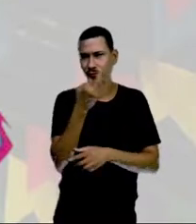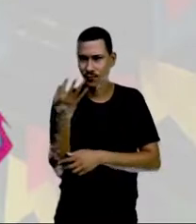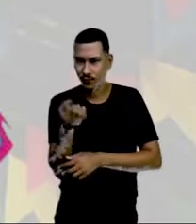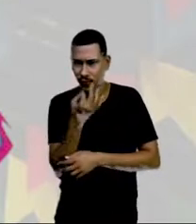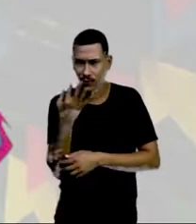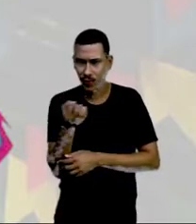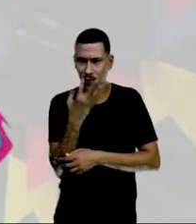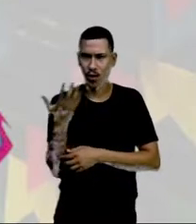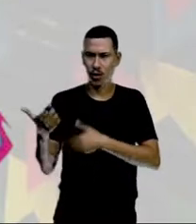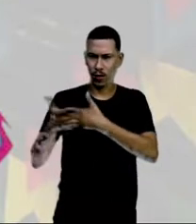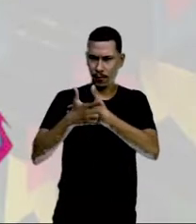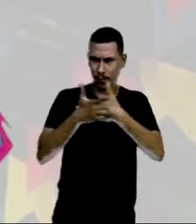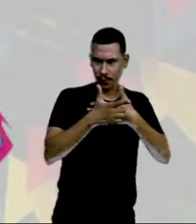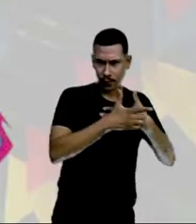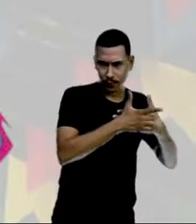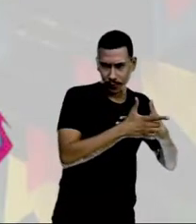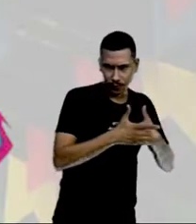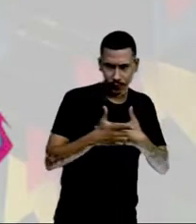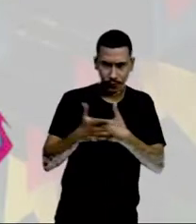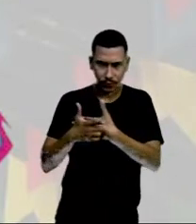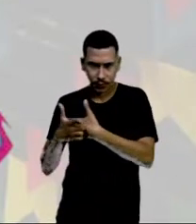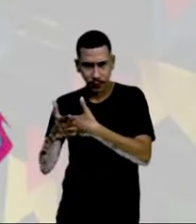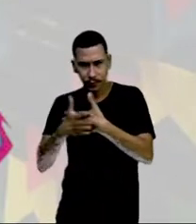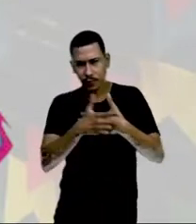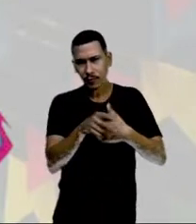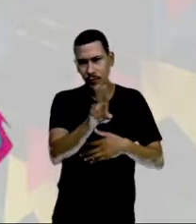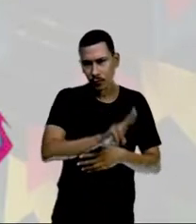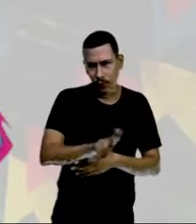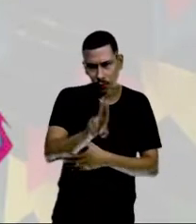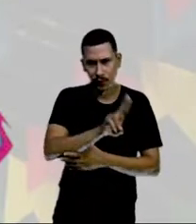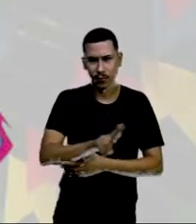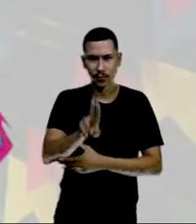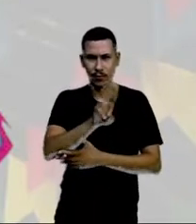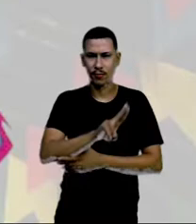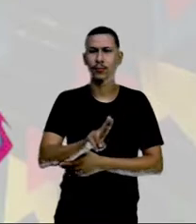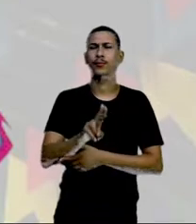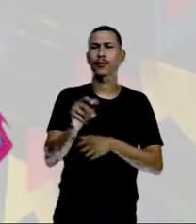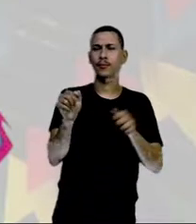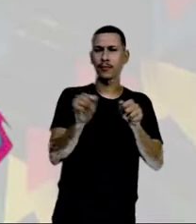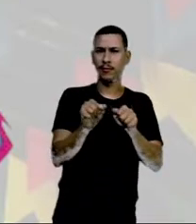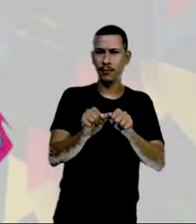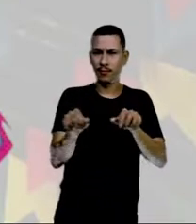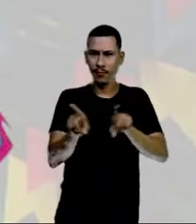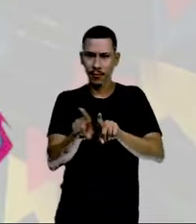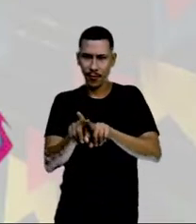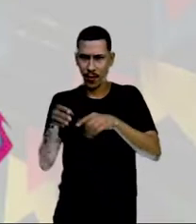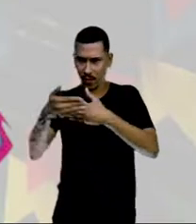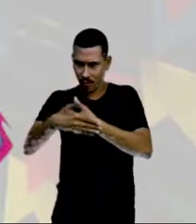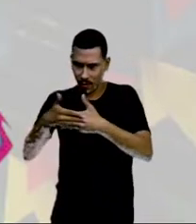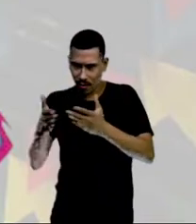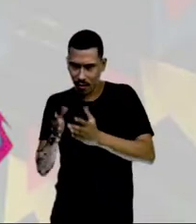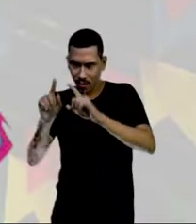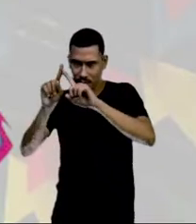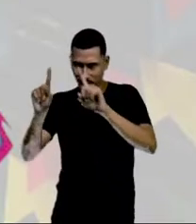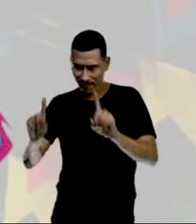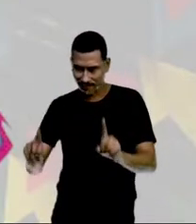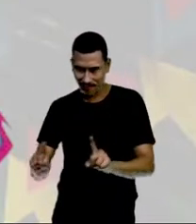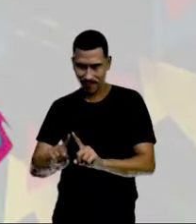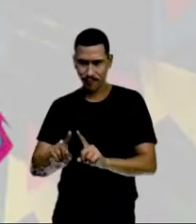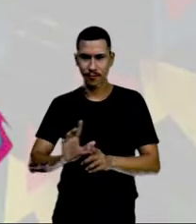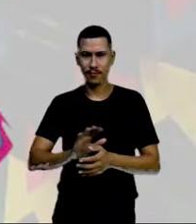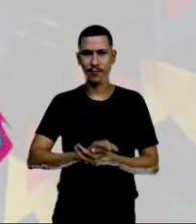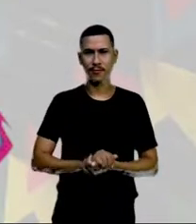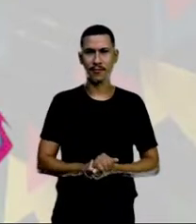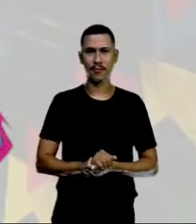quantidade de papel, ou de cartolina, ou de papel cartão, ou de outro material que ela vai